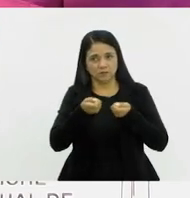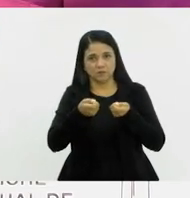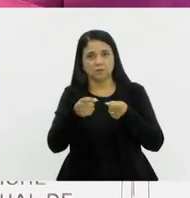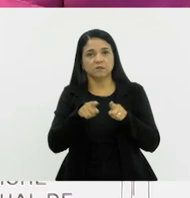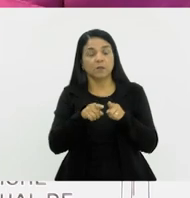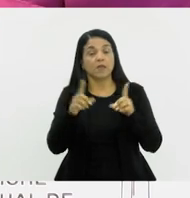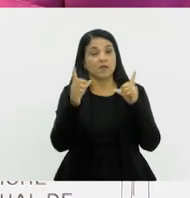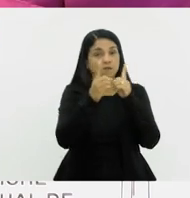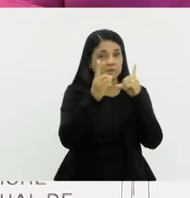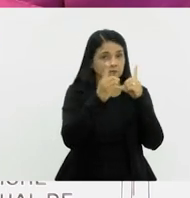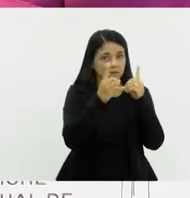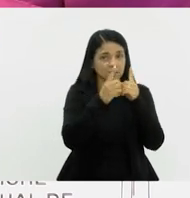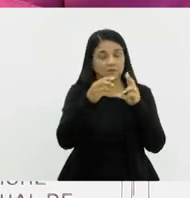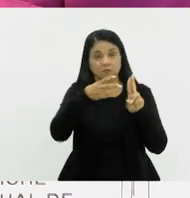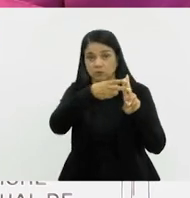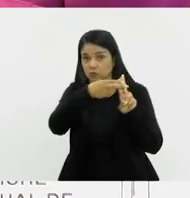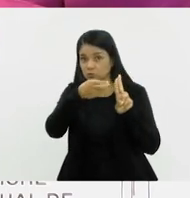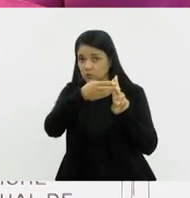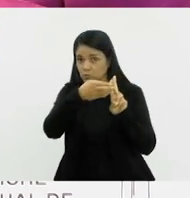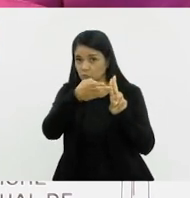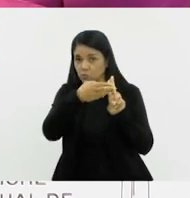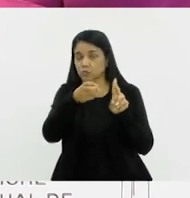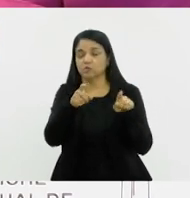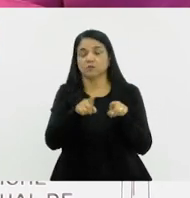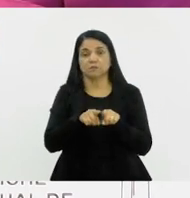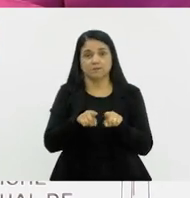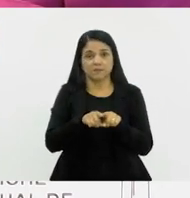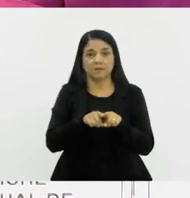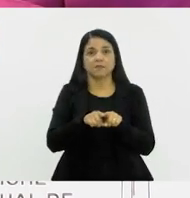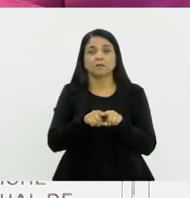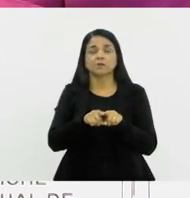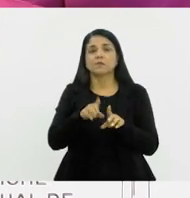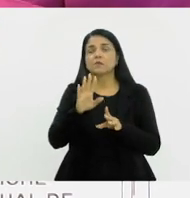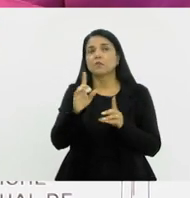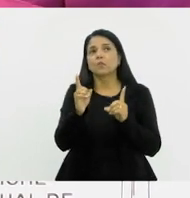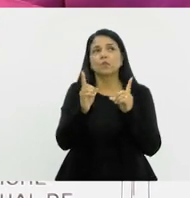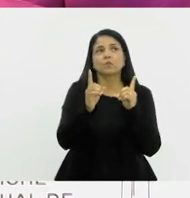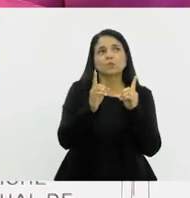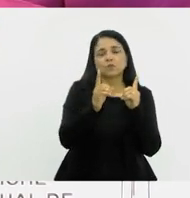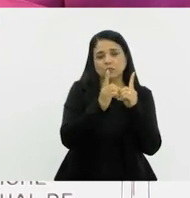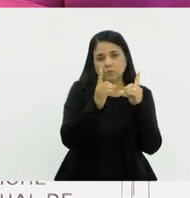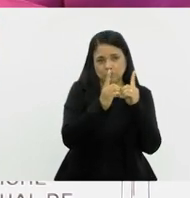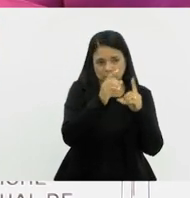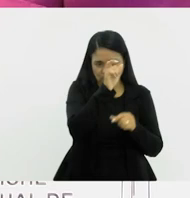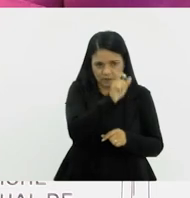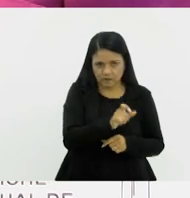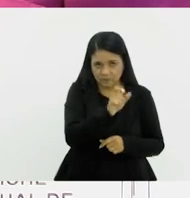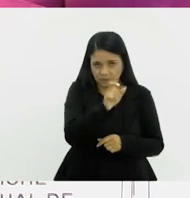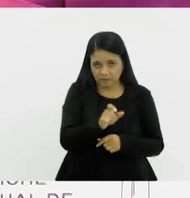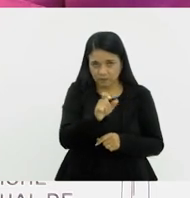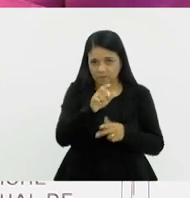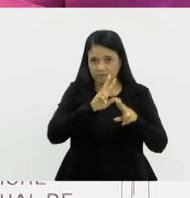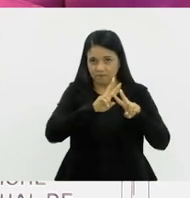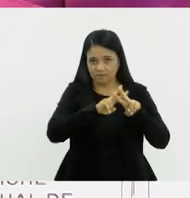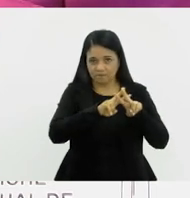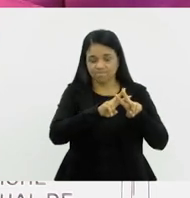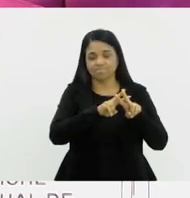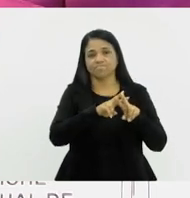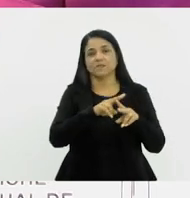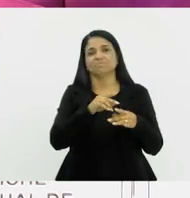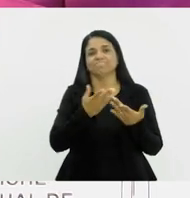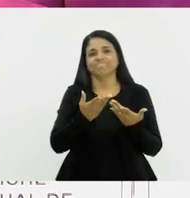assistência no âmbito do SUS, uma vez que um paciente que evolui para um quadro